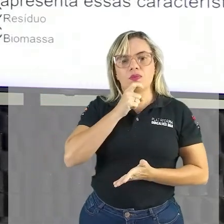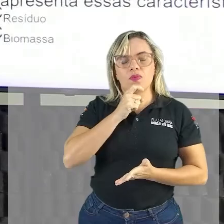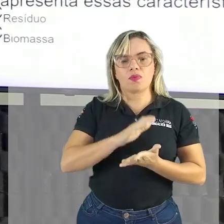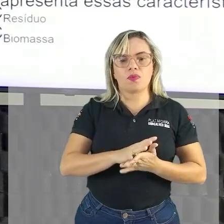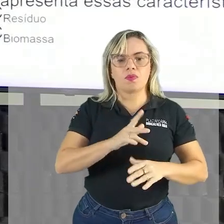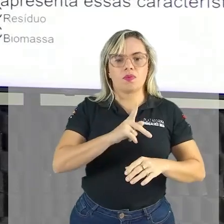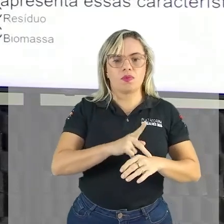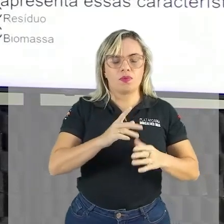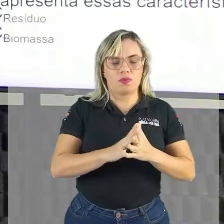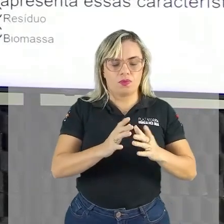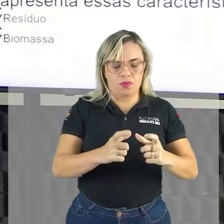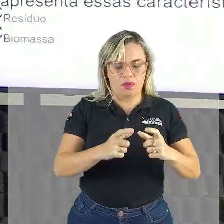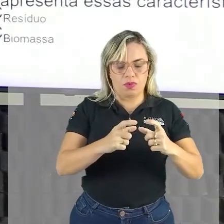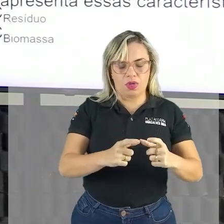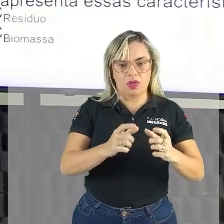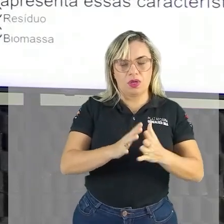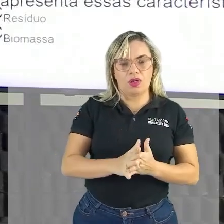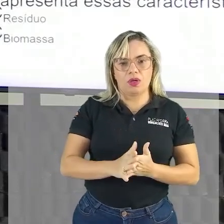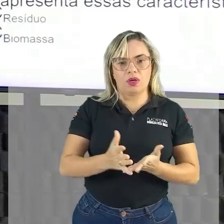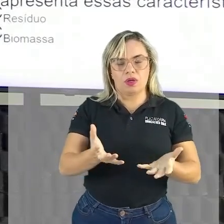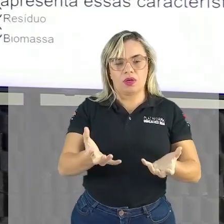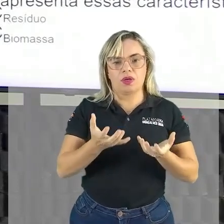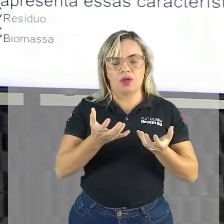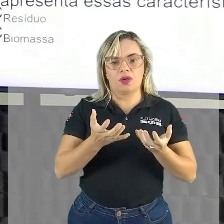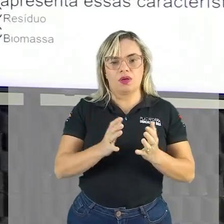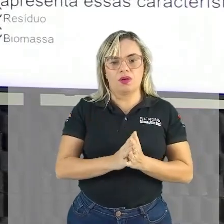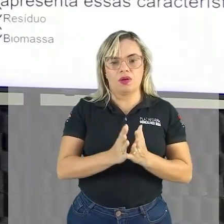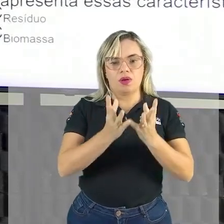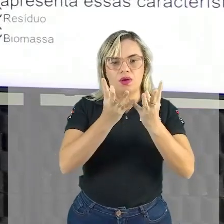e você quer derreter ele, você precisa esquentar.